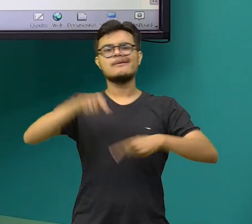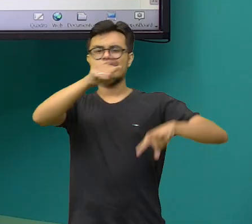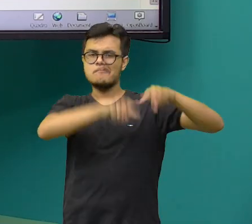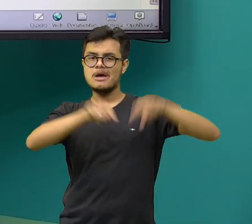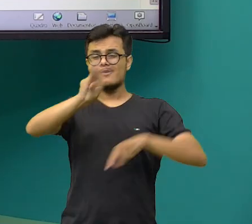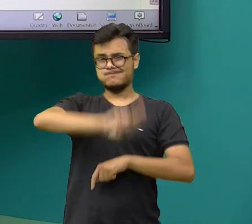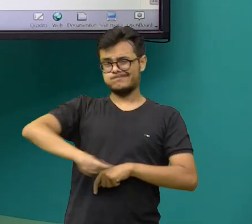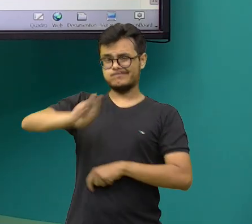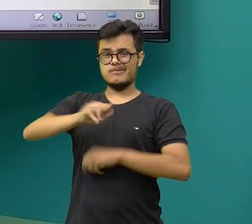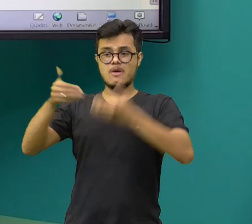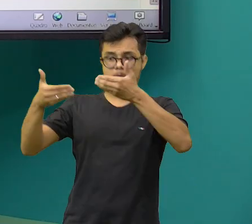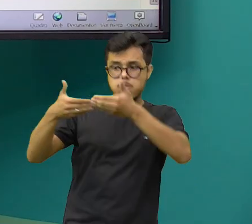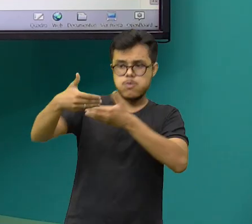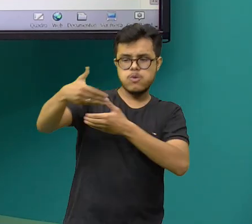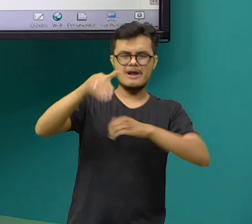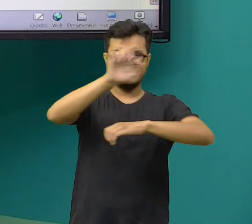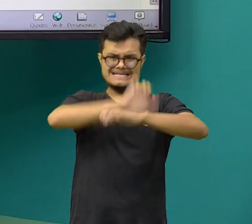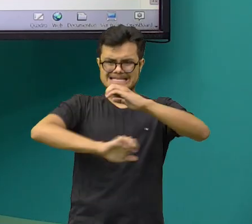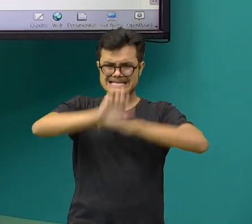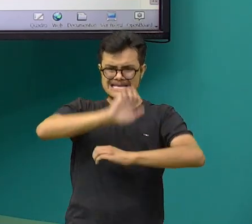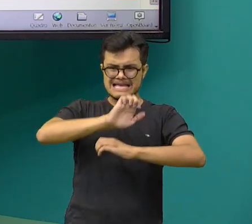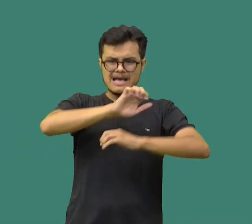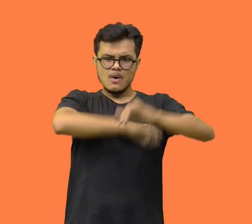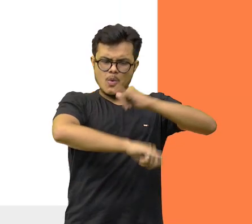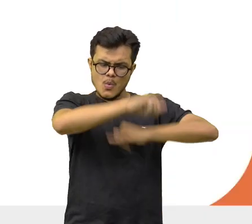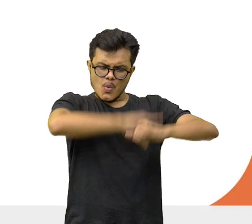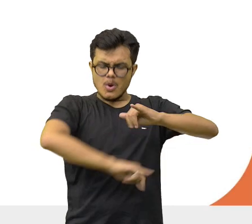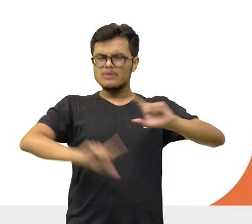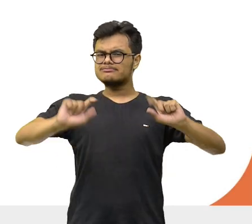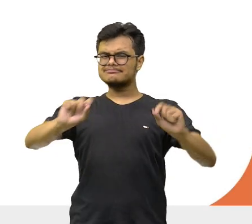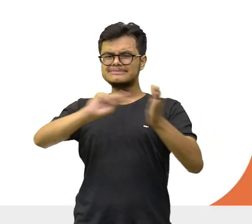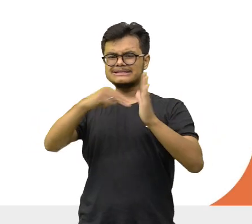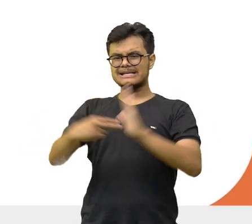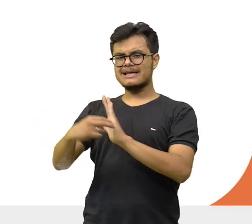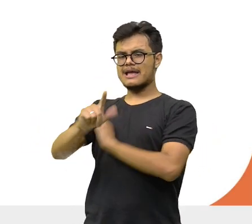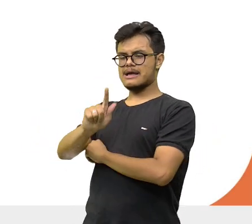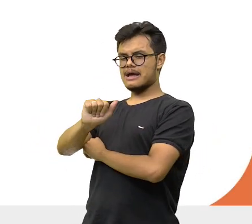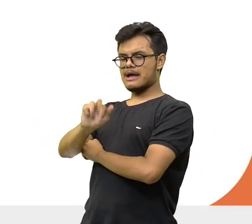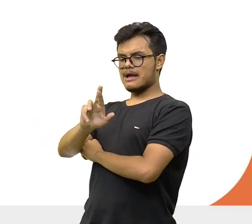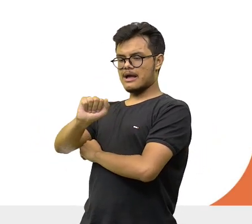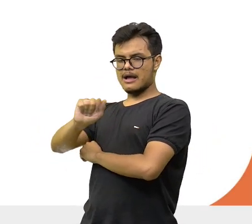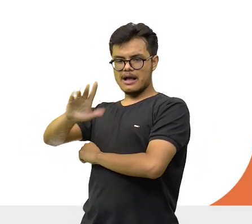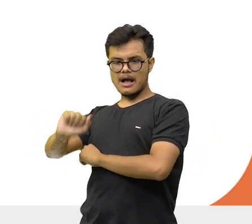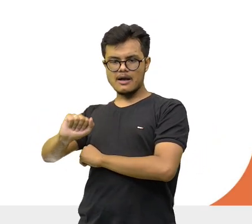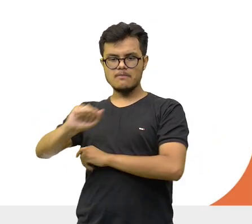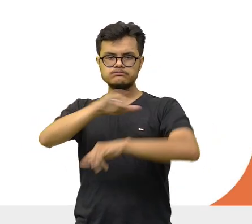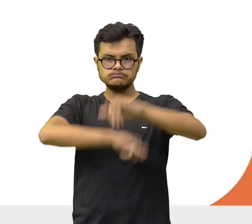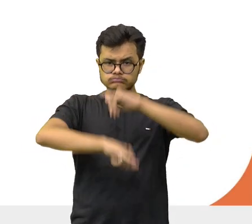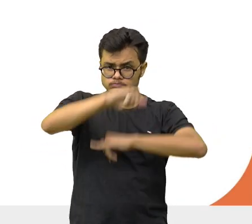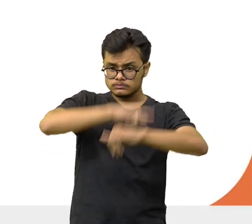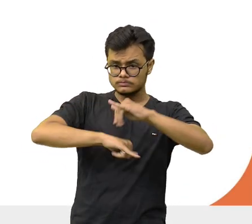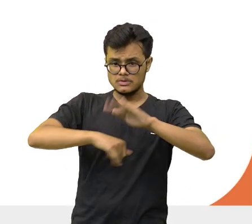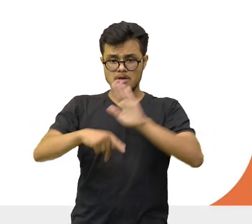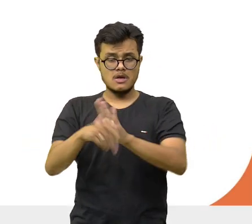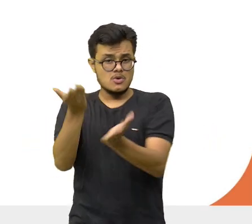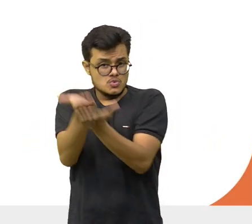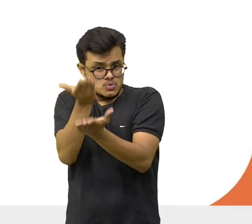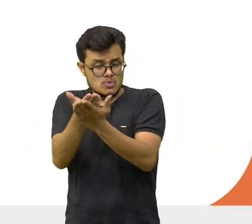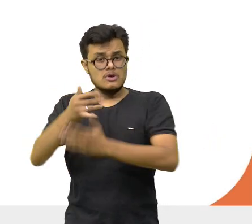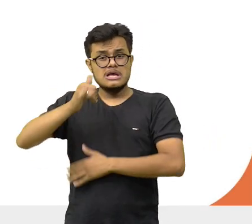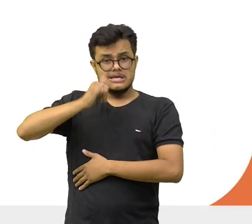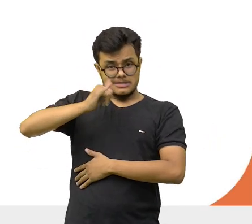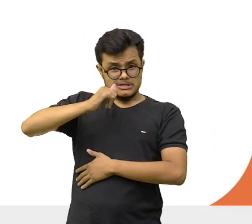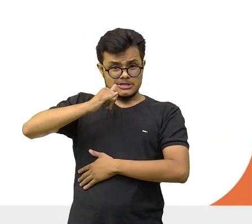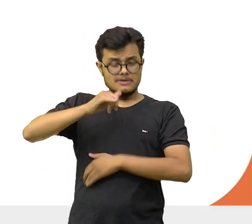cargas elétricas. E o que é carga elétrica, né? A nossa eletrostática aqui é um assunto que estuda cargas